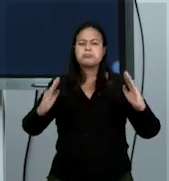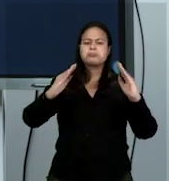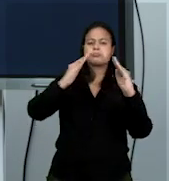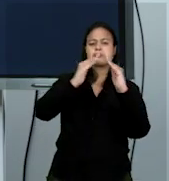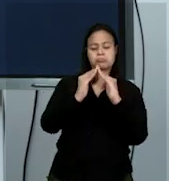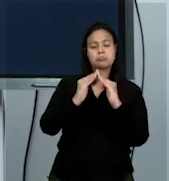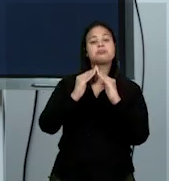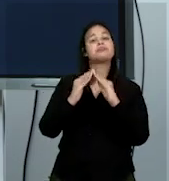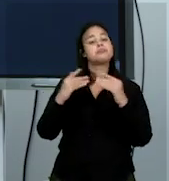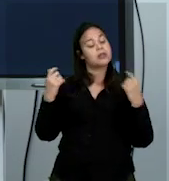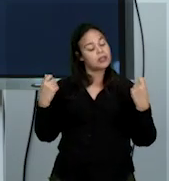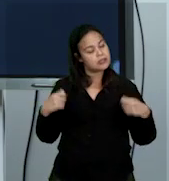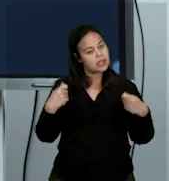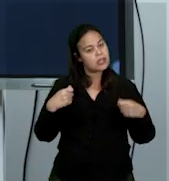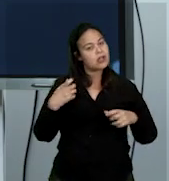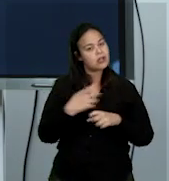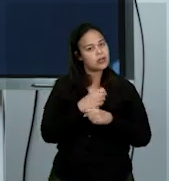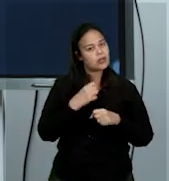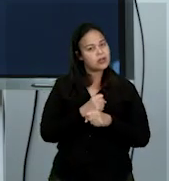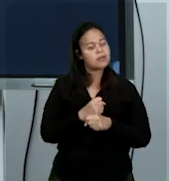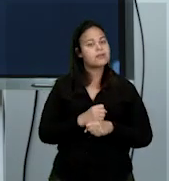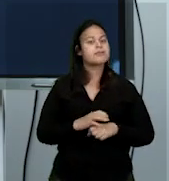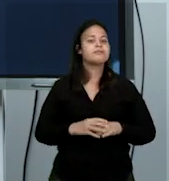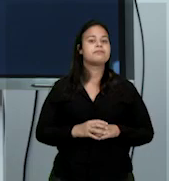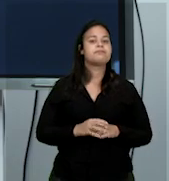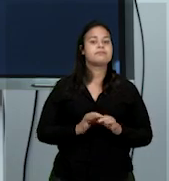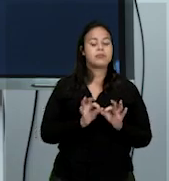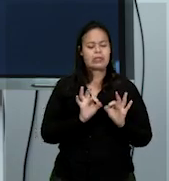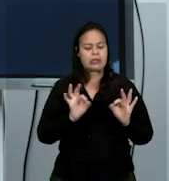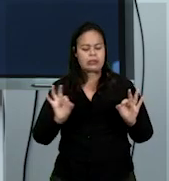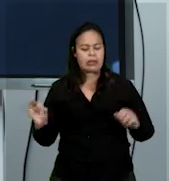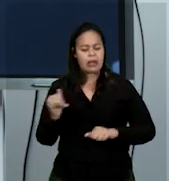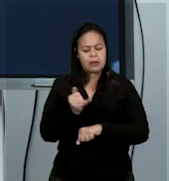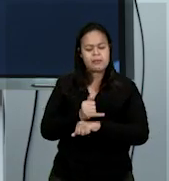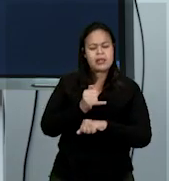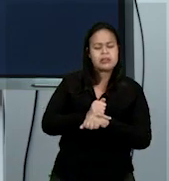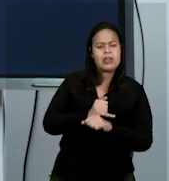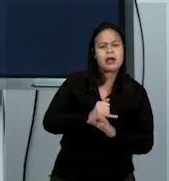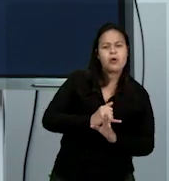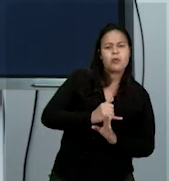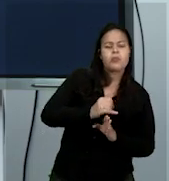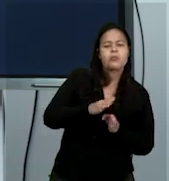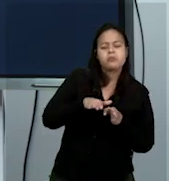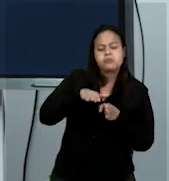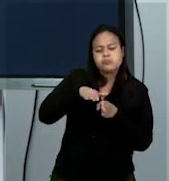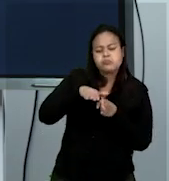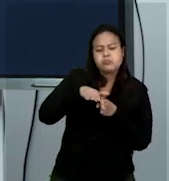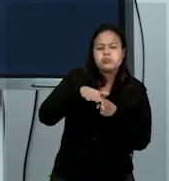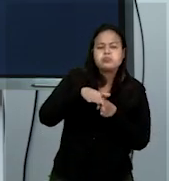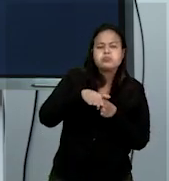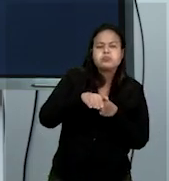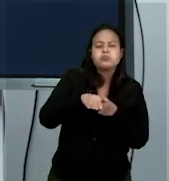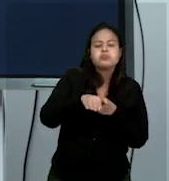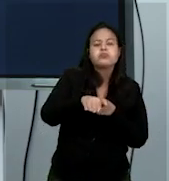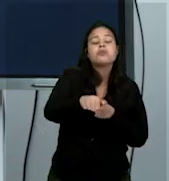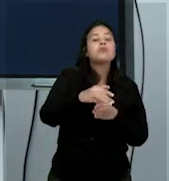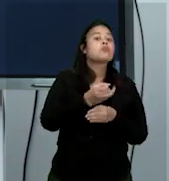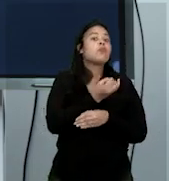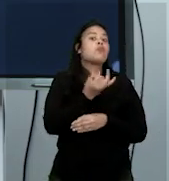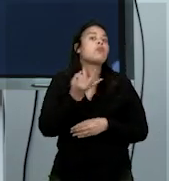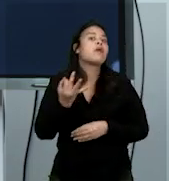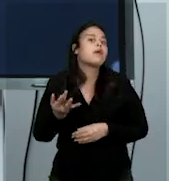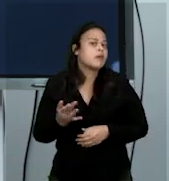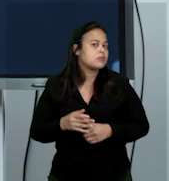telhado, qual o tamanho, por exemplo, da viga de metal que você vai comprar para uma ponte, né, quando é feita com esse tipo de